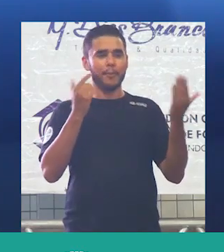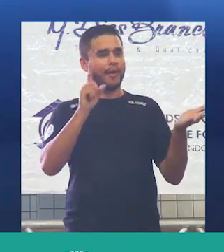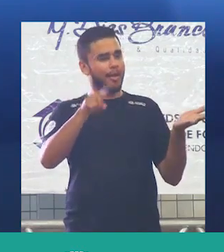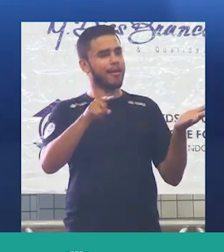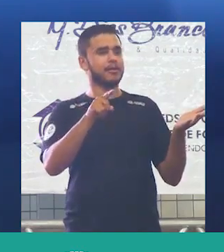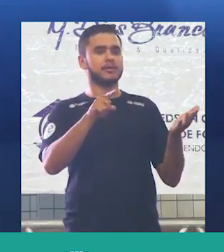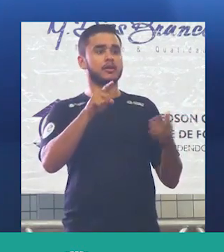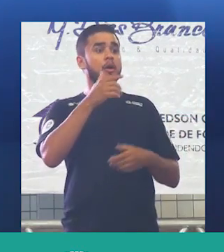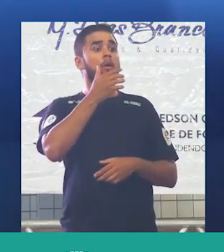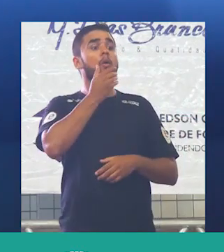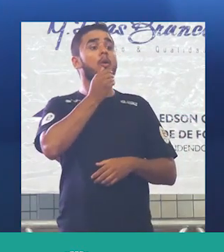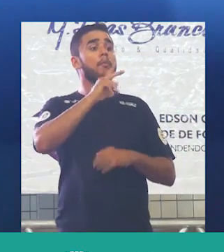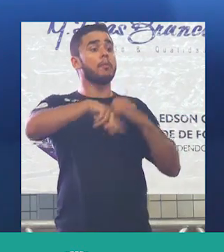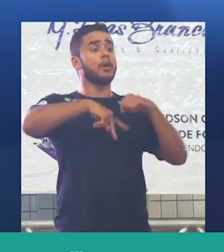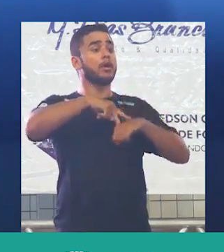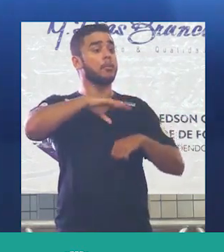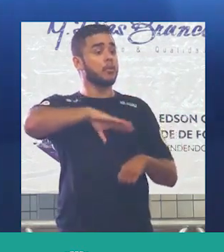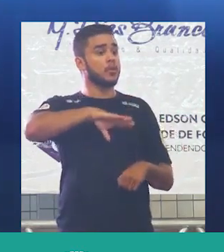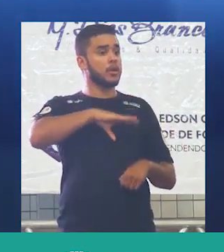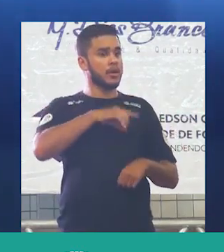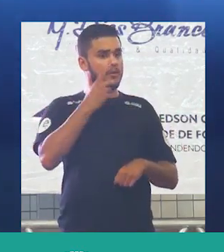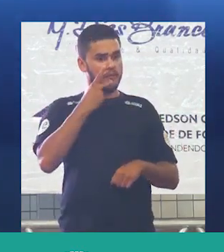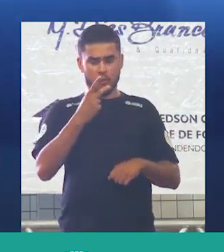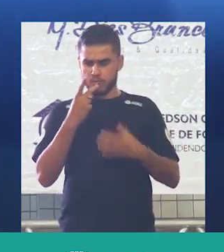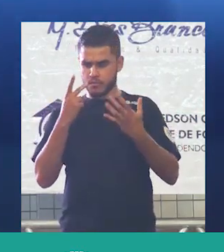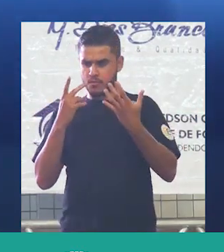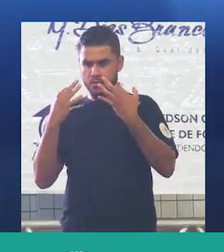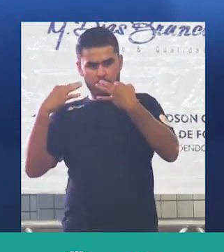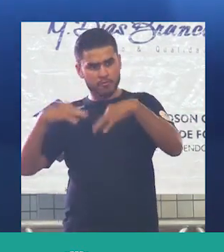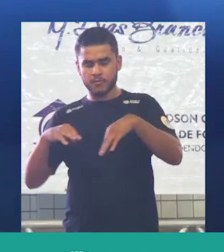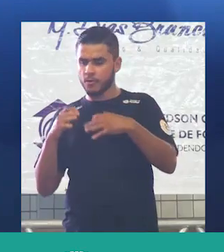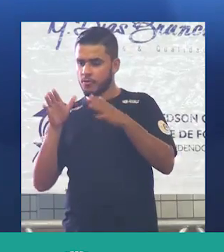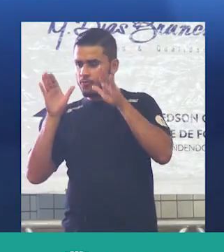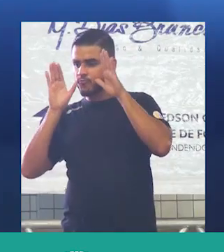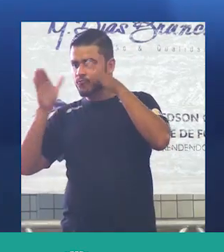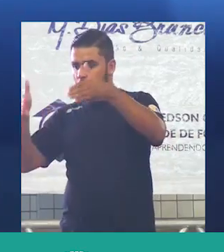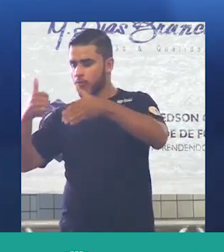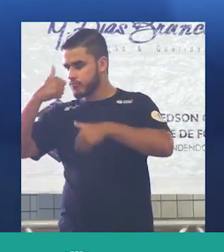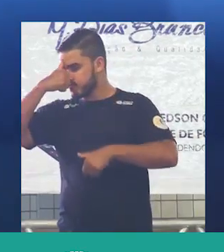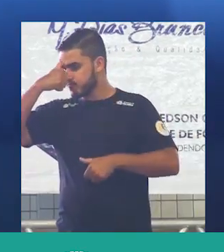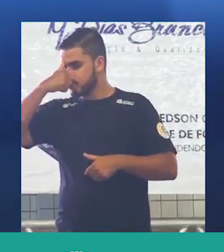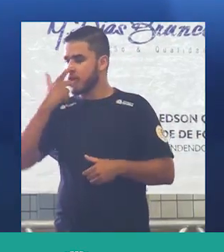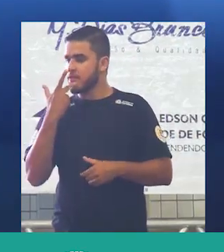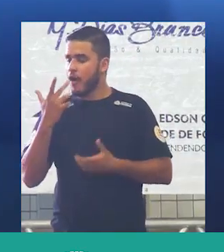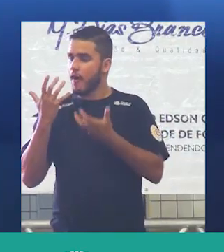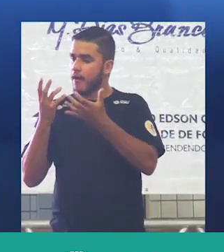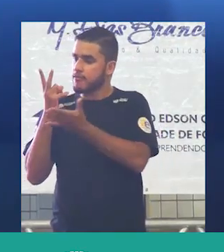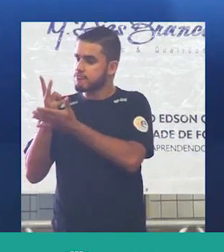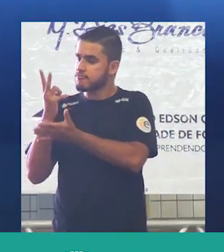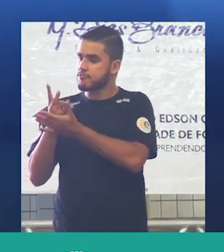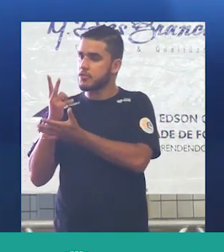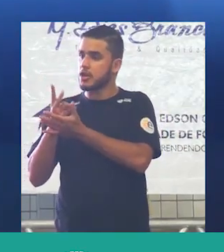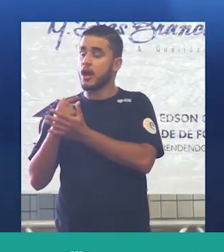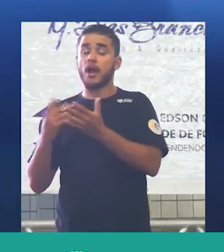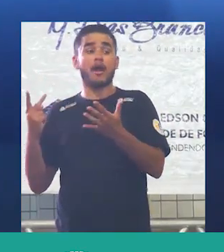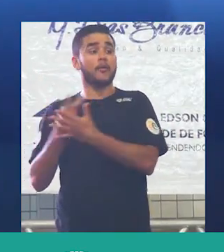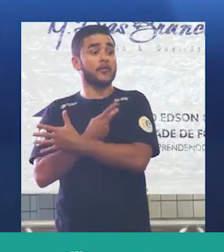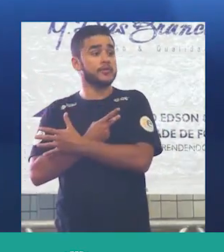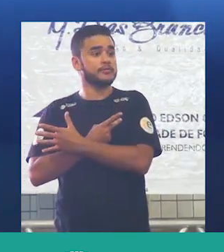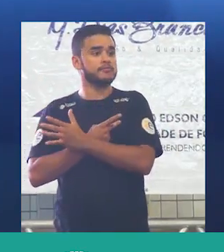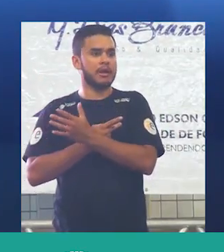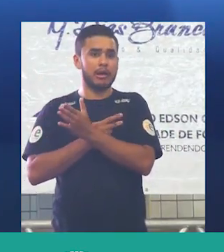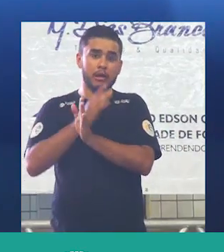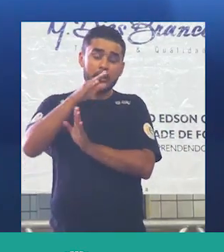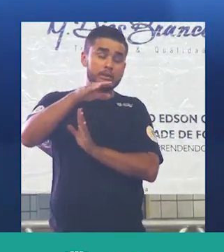o comércio das especiarias para apostar no Brasil, que só Deus sabe que doidice é que tinha por aqui. Agora o que